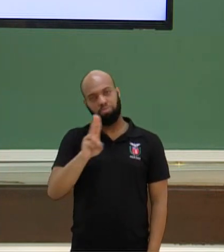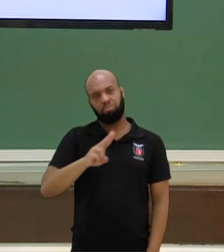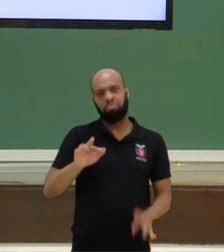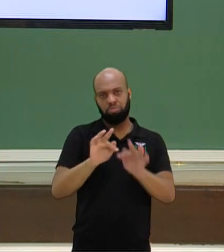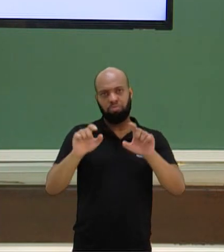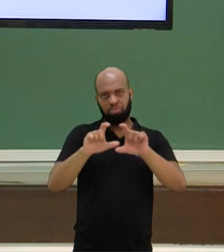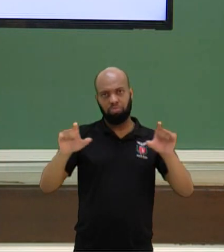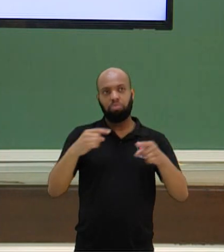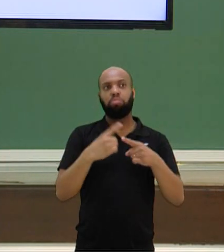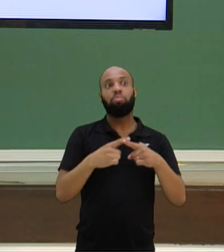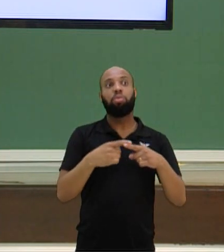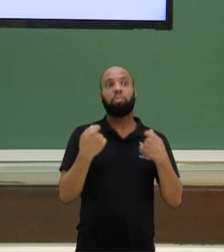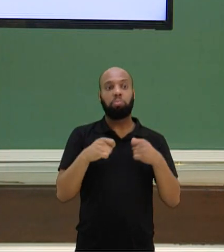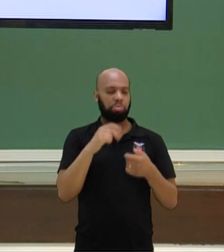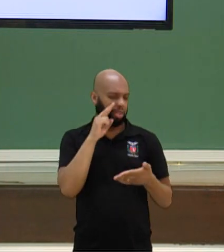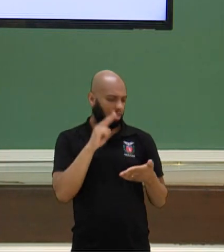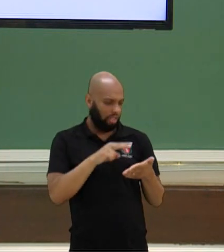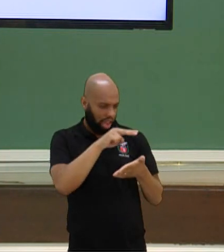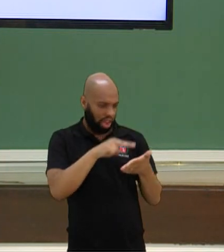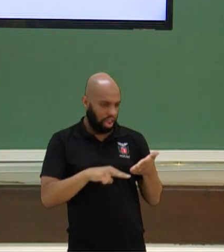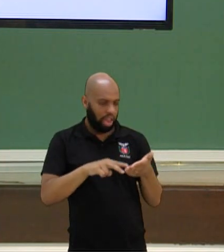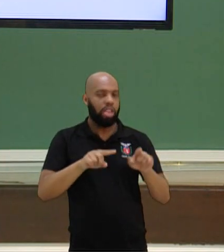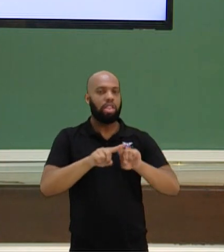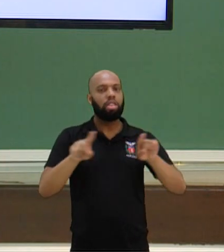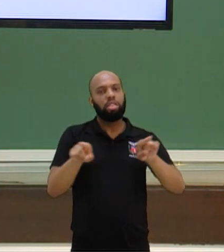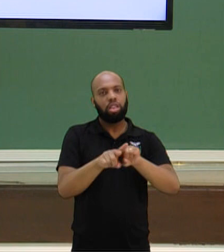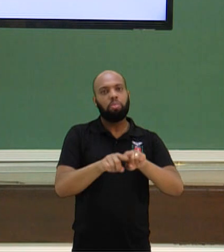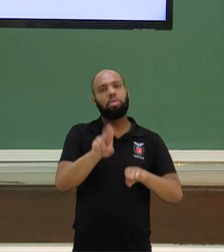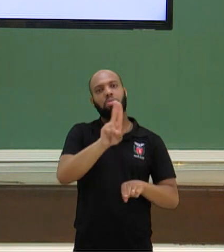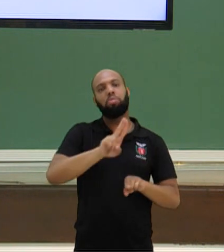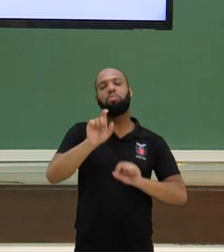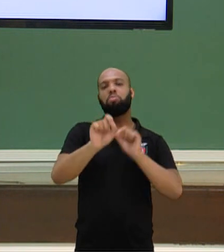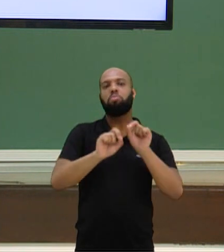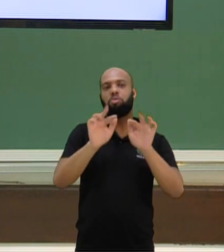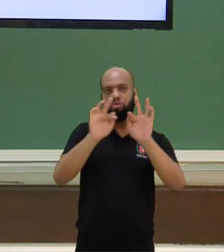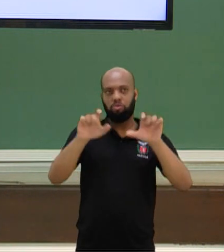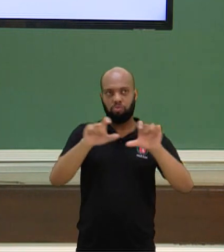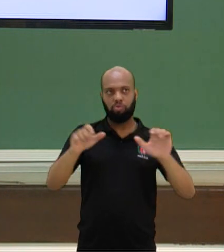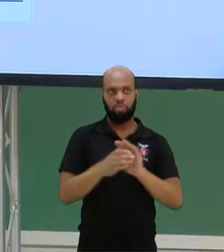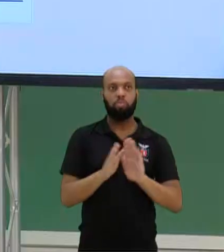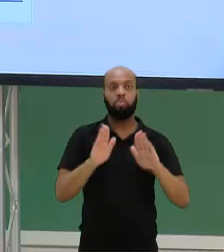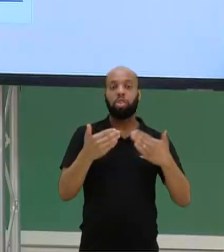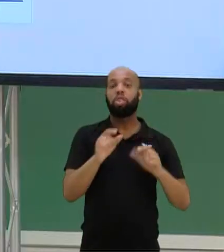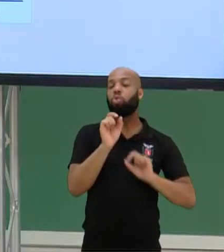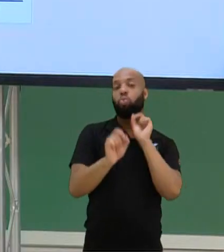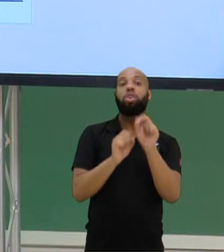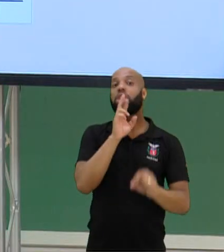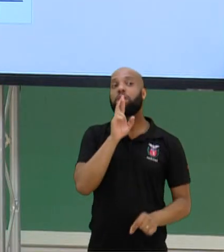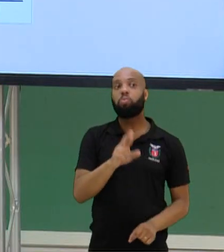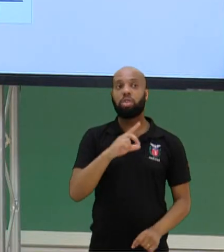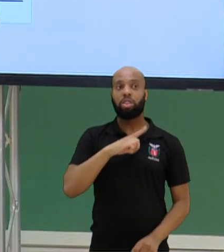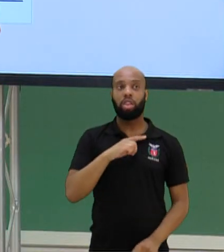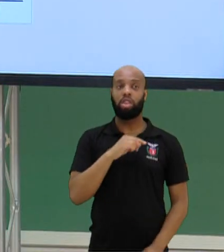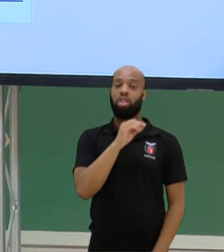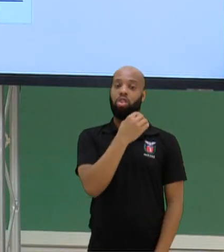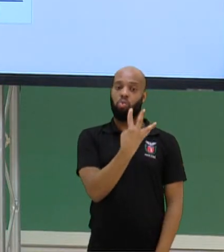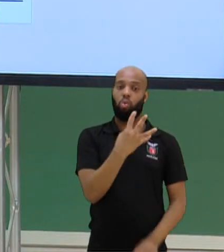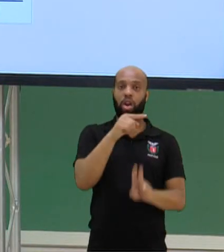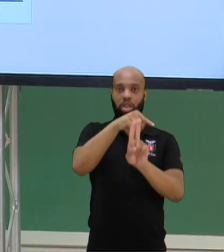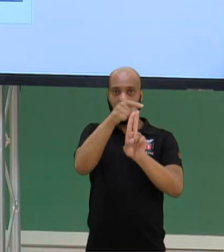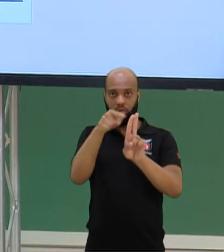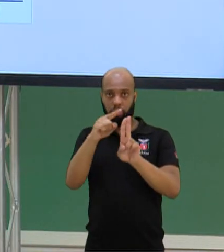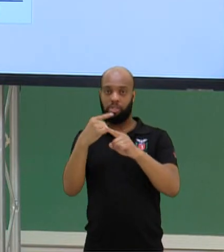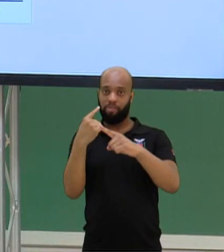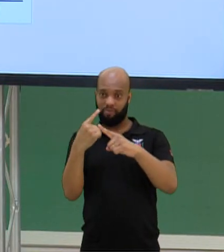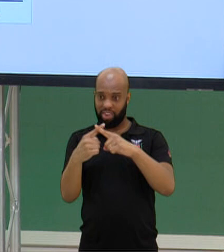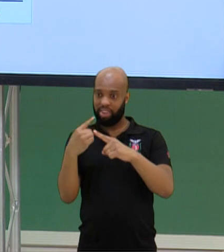É interpretação e aplicação, tá bom? Então, o volume do ar aqui, eu tenho 4π vezes 3 elevado ao cubo, que